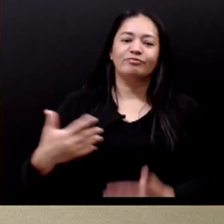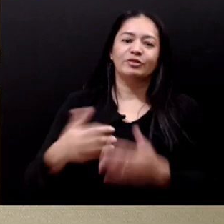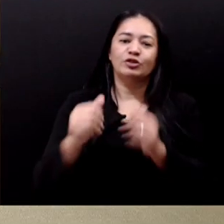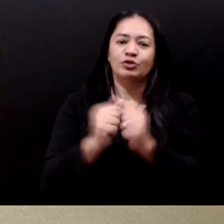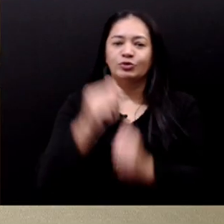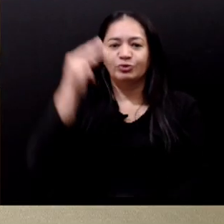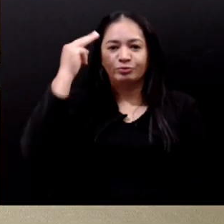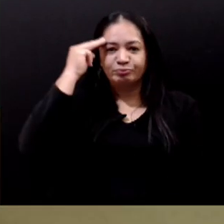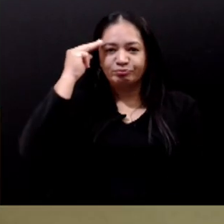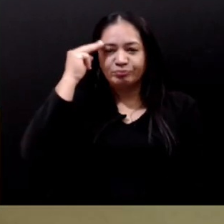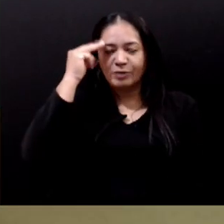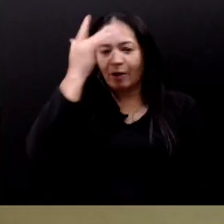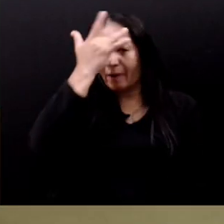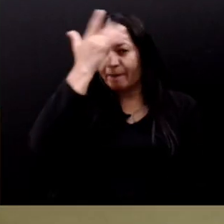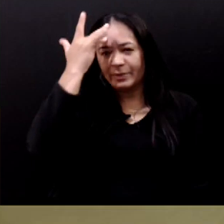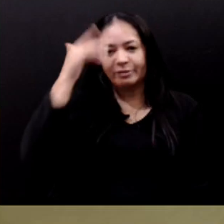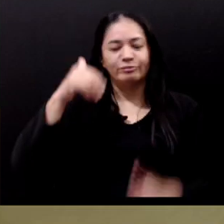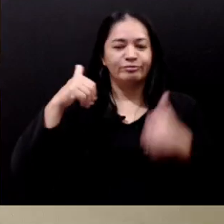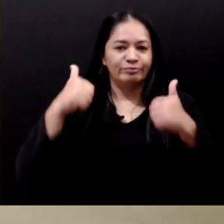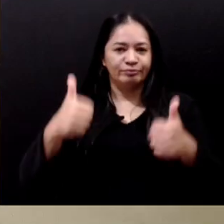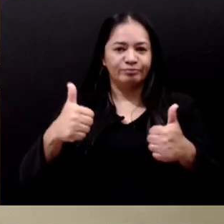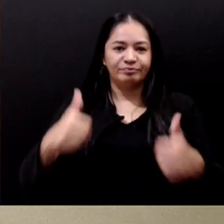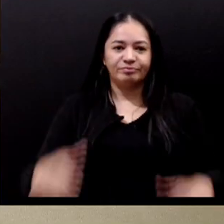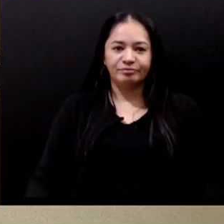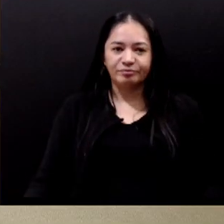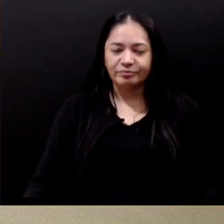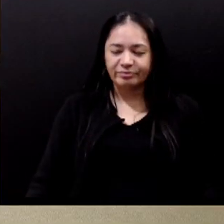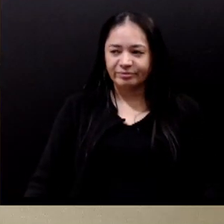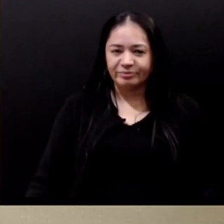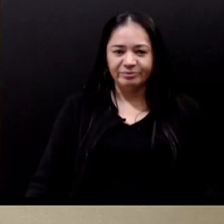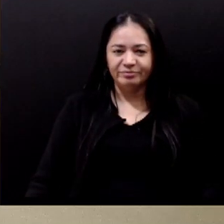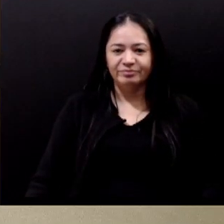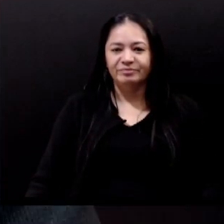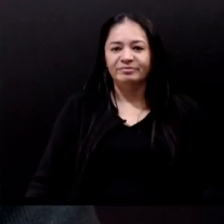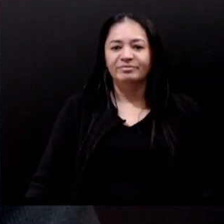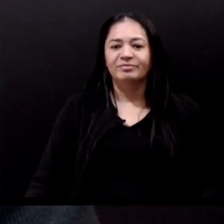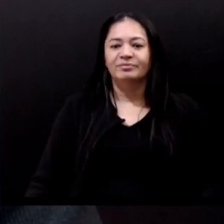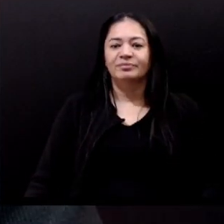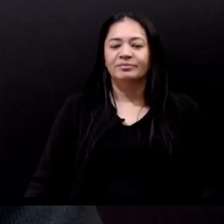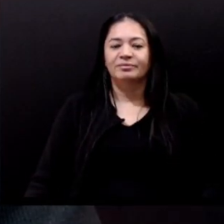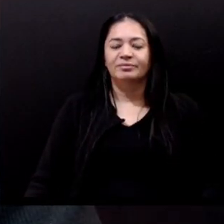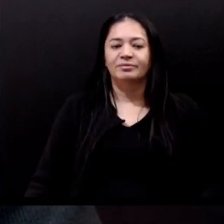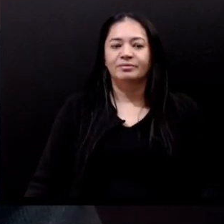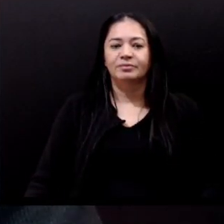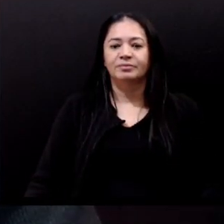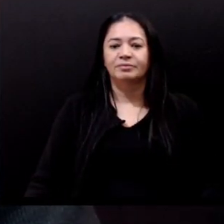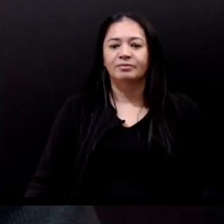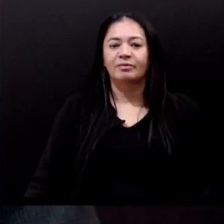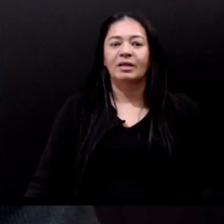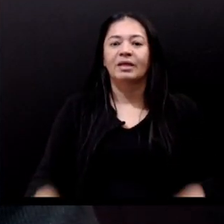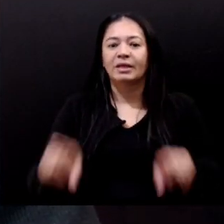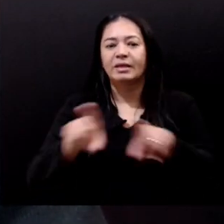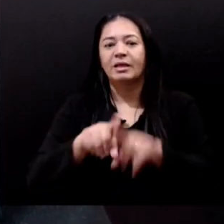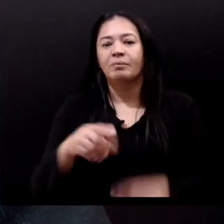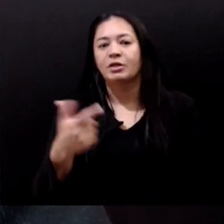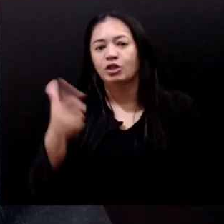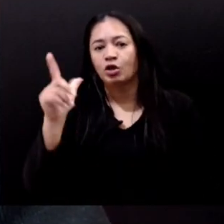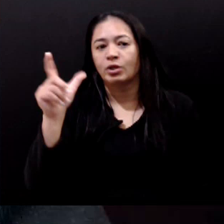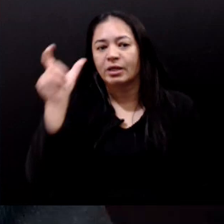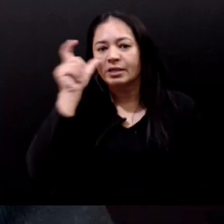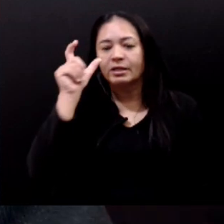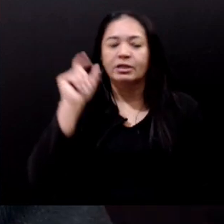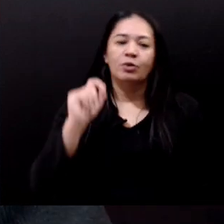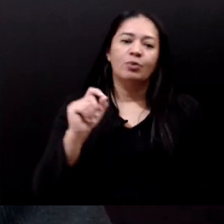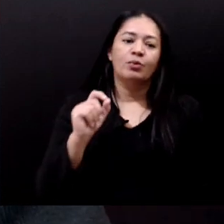Muito bom, né, muito bom. Quer pontuar? Com certeza. E aí tem uma coisa que é muito interessante nisso que ela disse, tá? Muitas coisas,